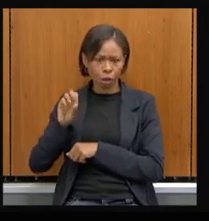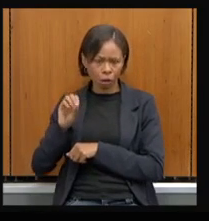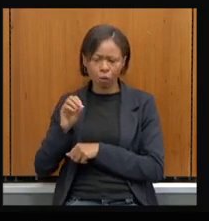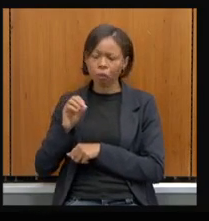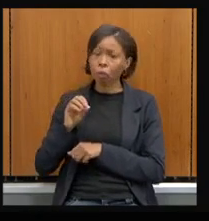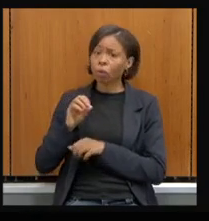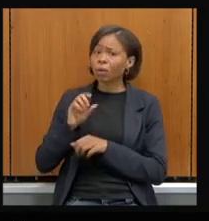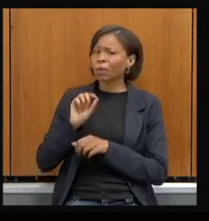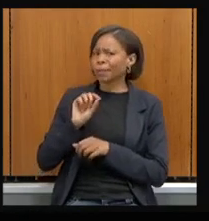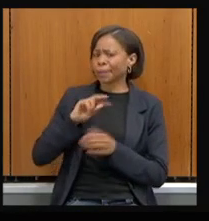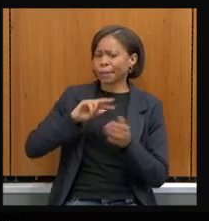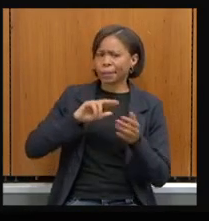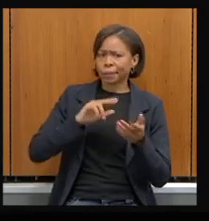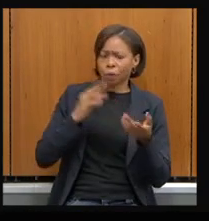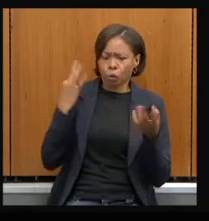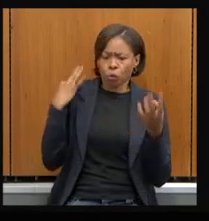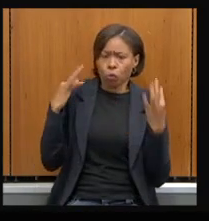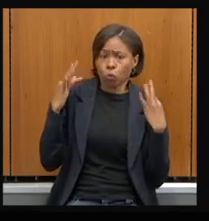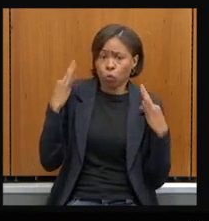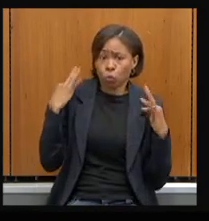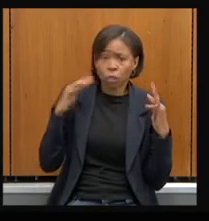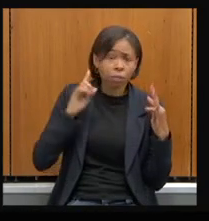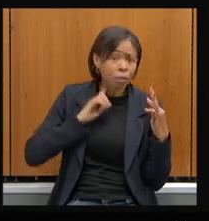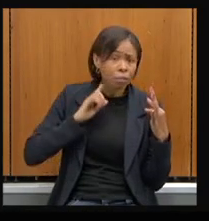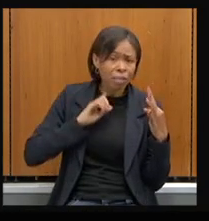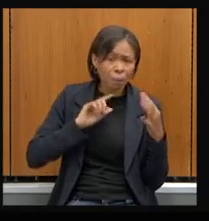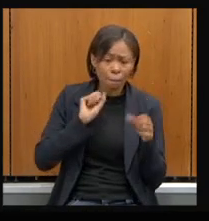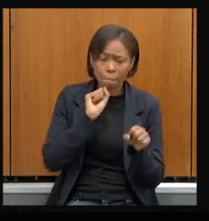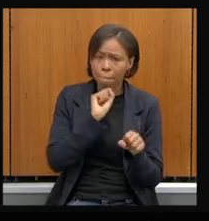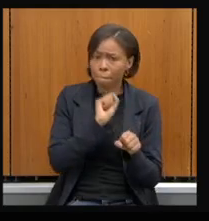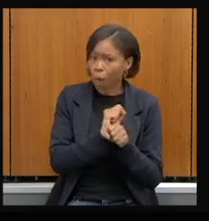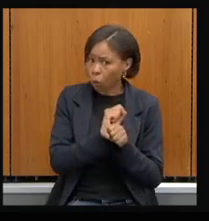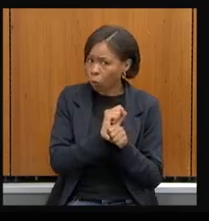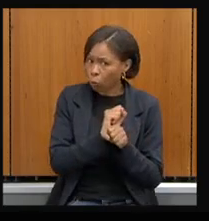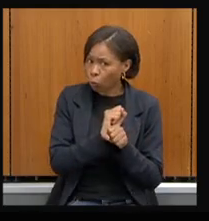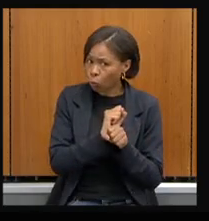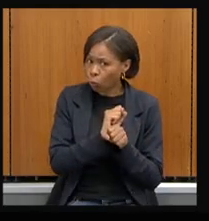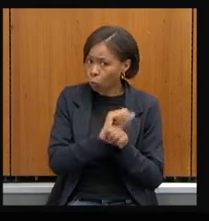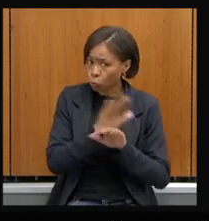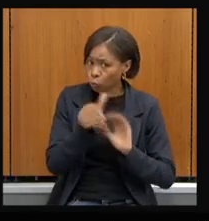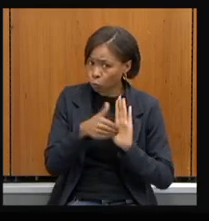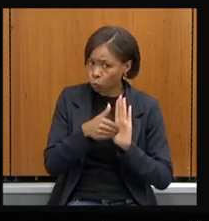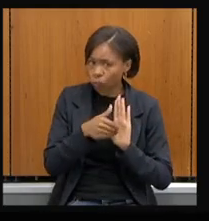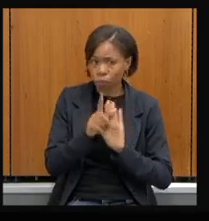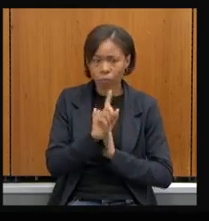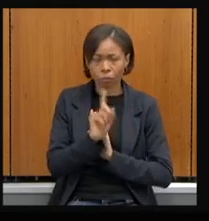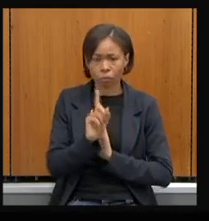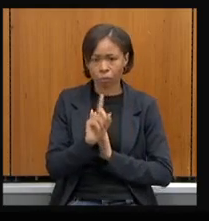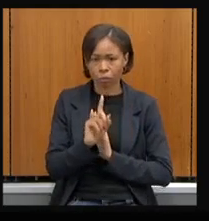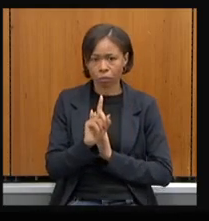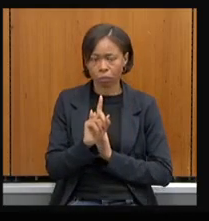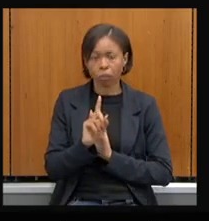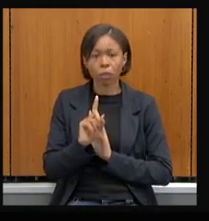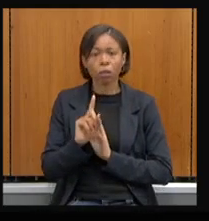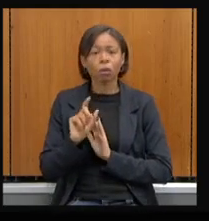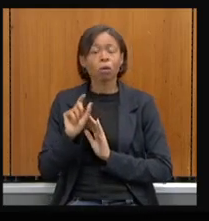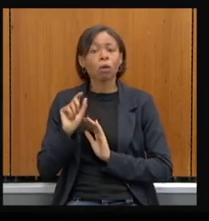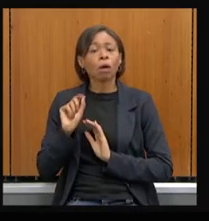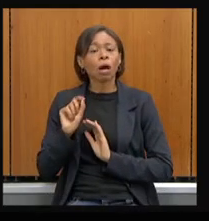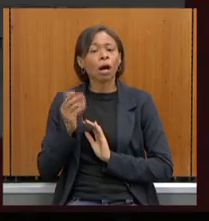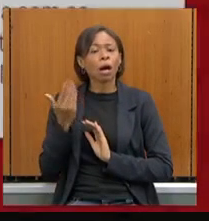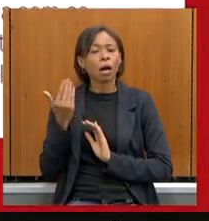que o turismo em Minas tenha parado na sua totalidade. Não. O Minas para Minas, logo que nós chegamos,